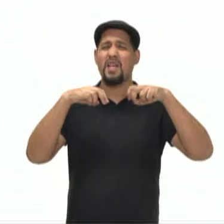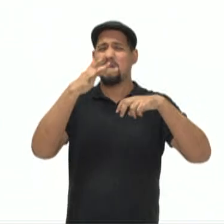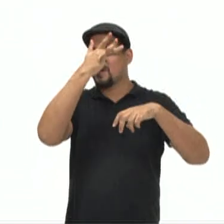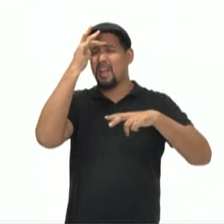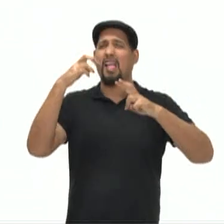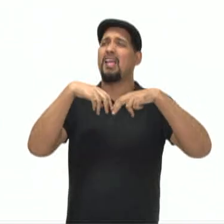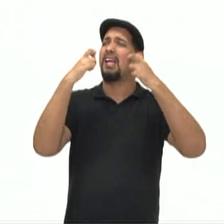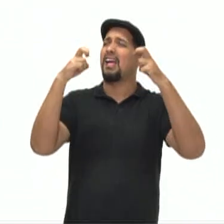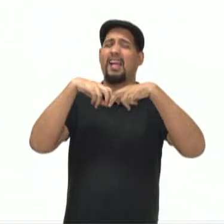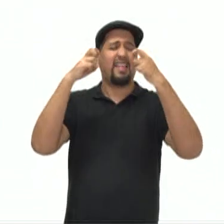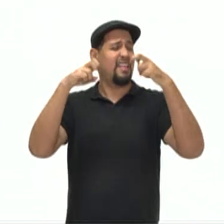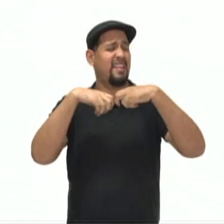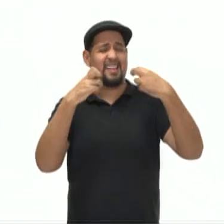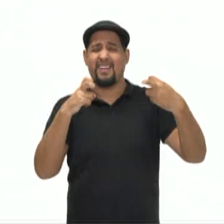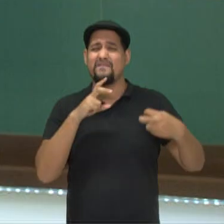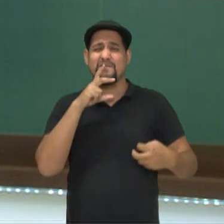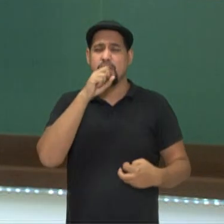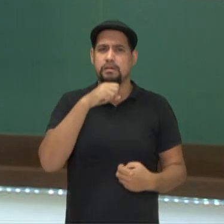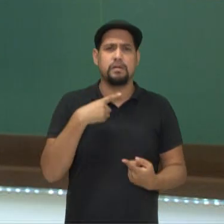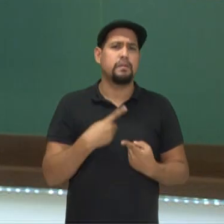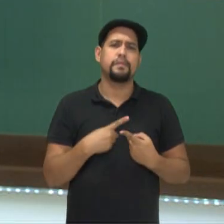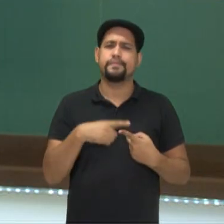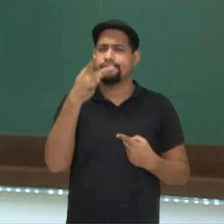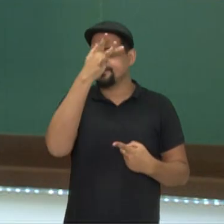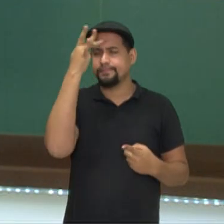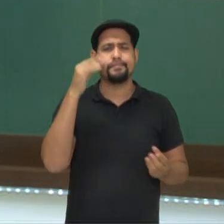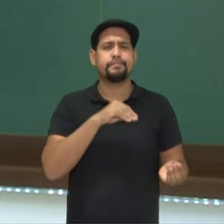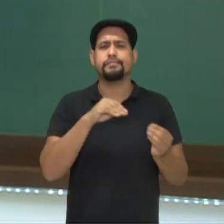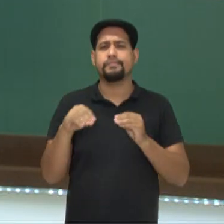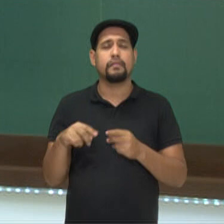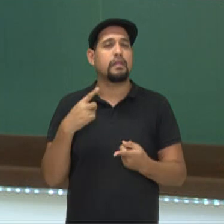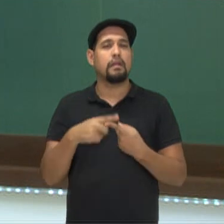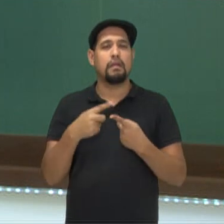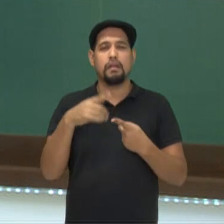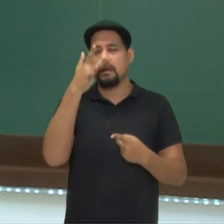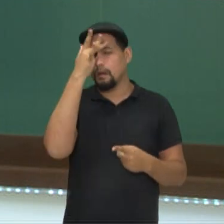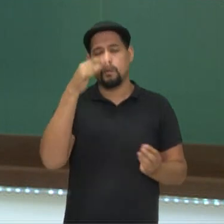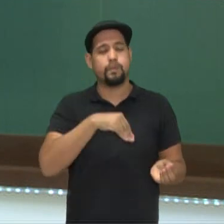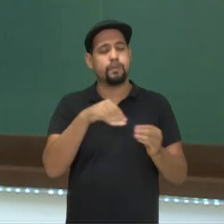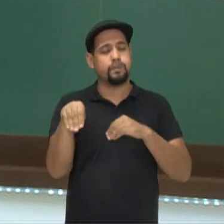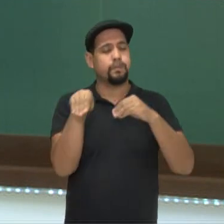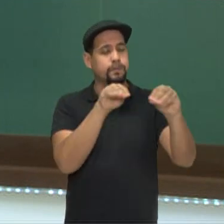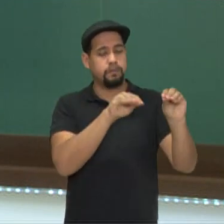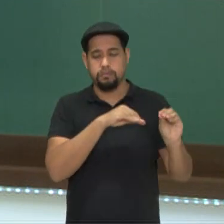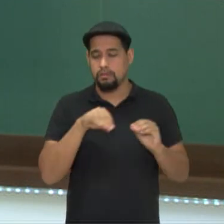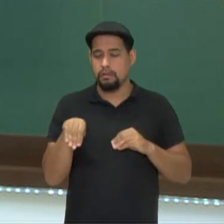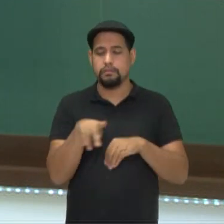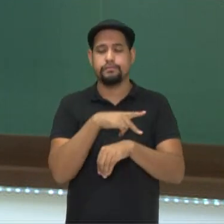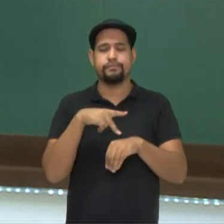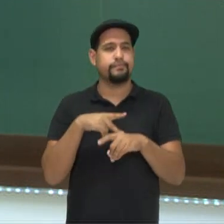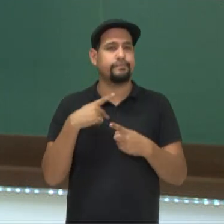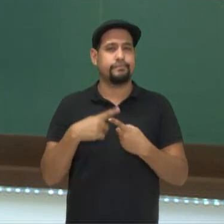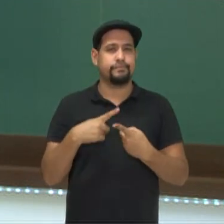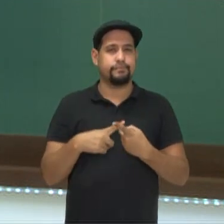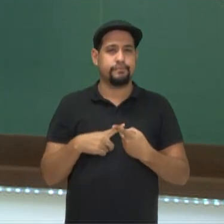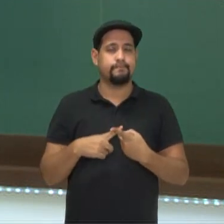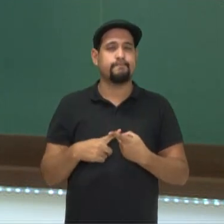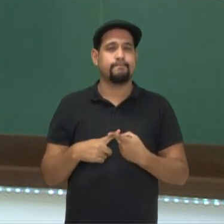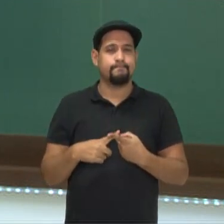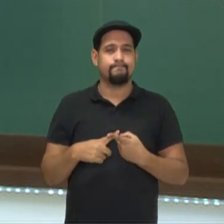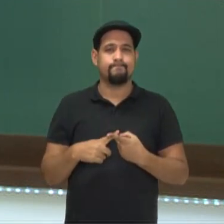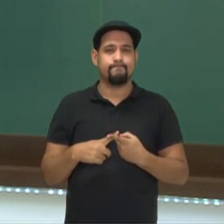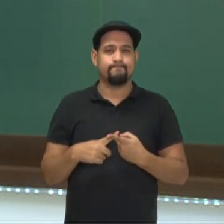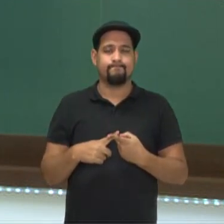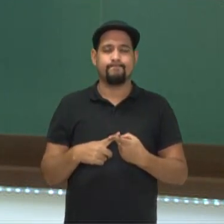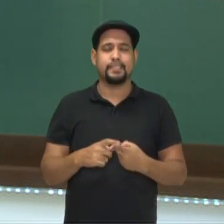horror. Por que as pessoas migram? Por que as pessoas estão saindo dos seus países de origem? Gente, não